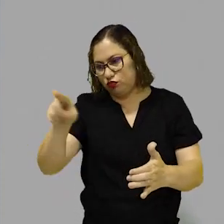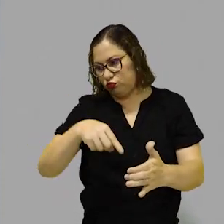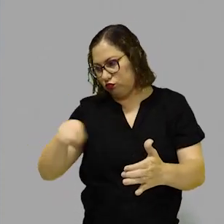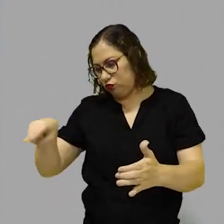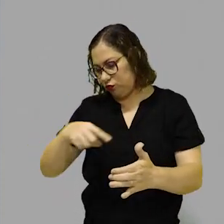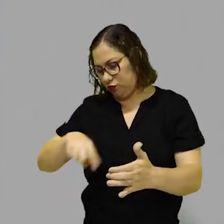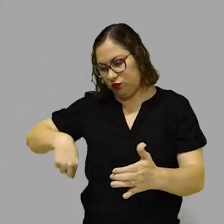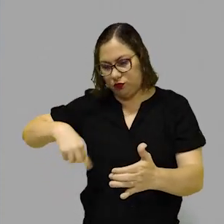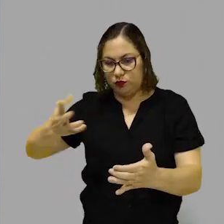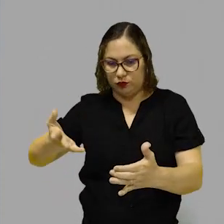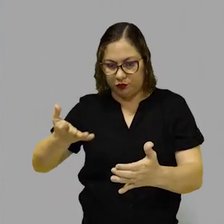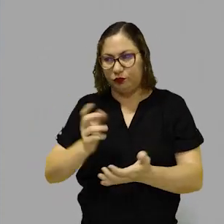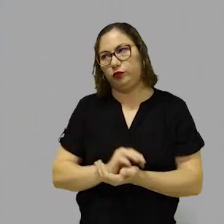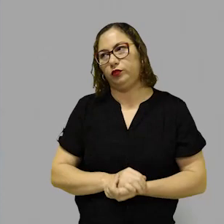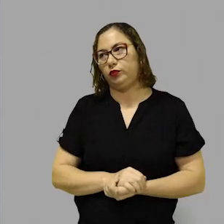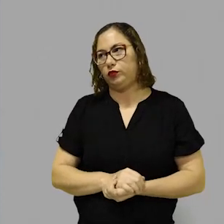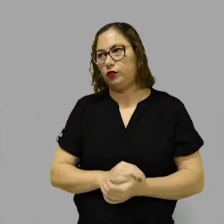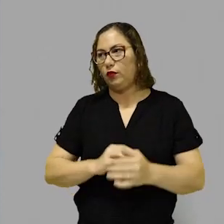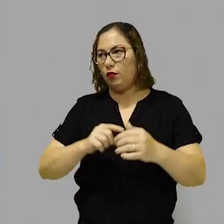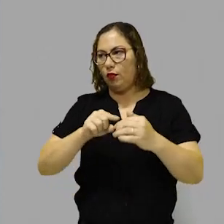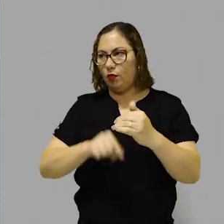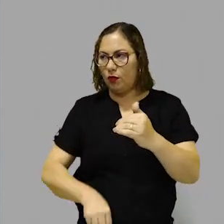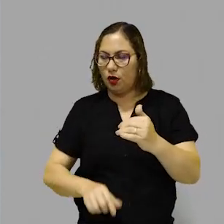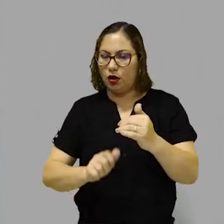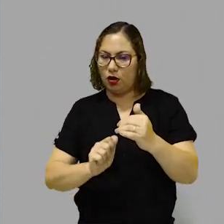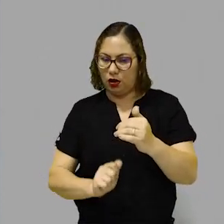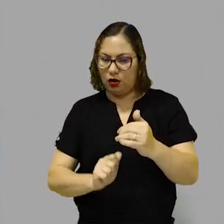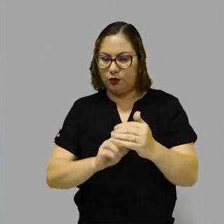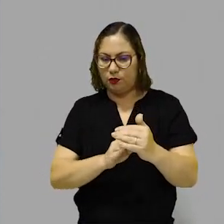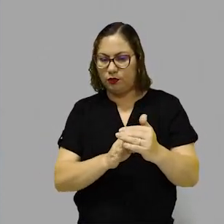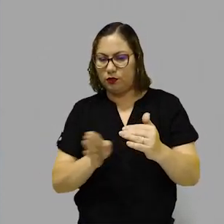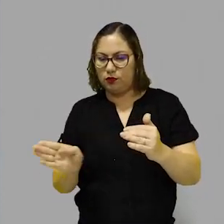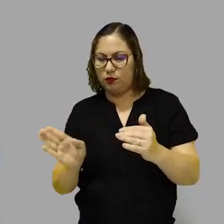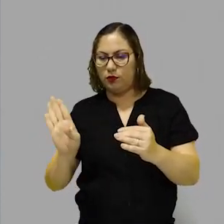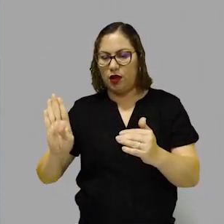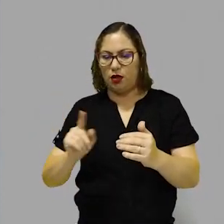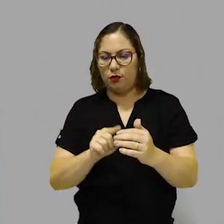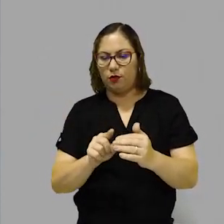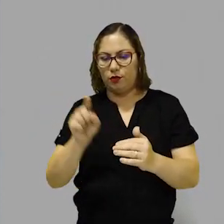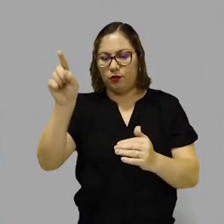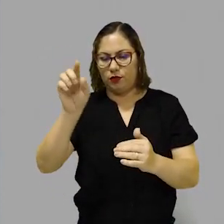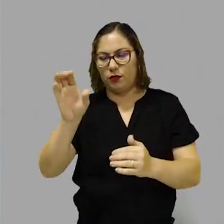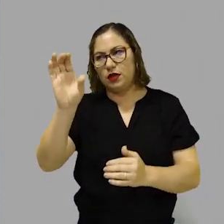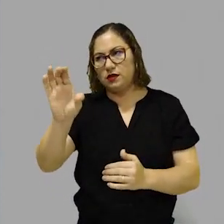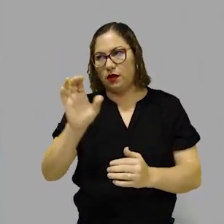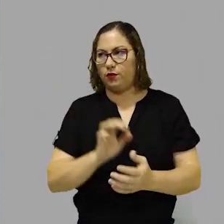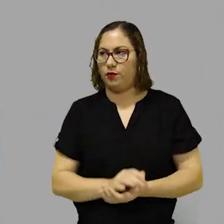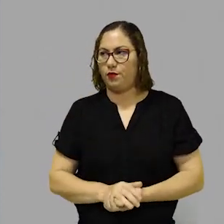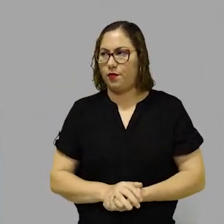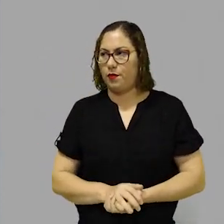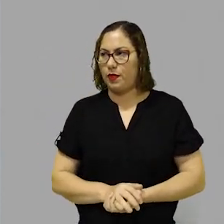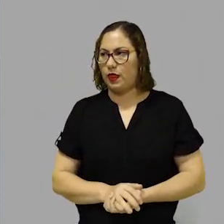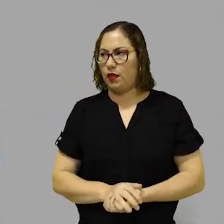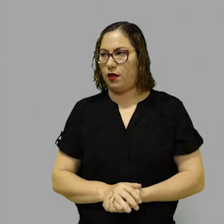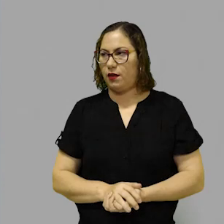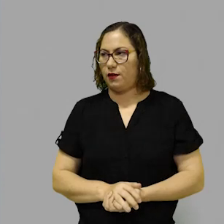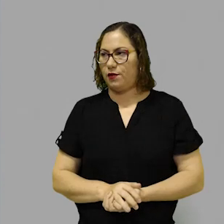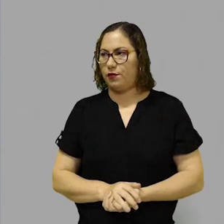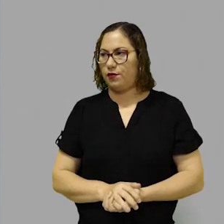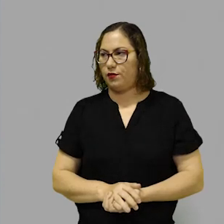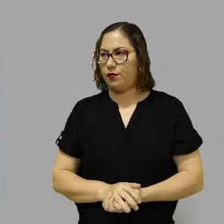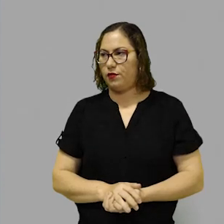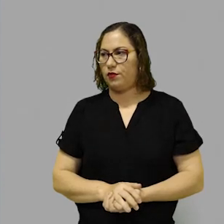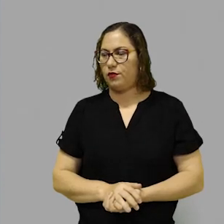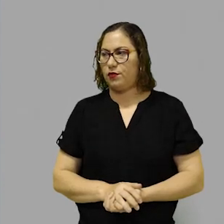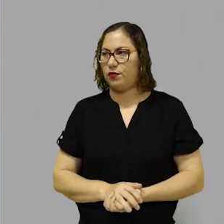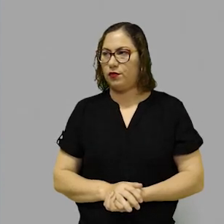A, B e C. Então, primeiro ela será chutada na direção A, será colocada de novo no meio do campo, depois será chutada na direção